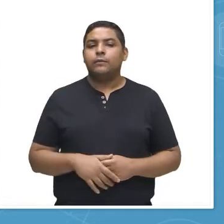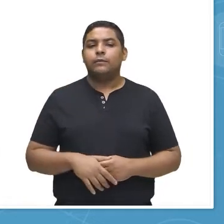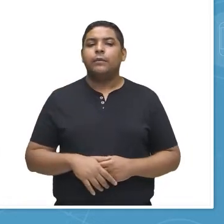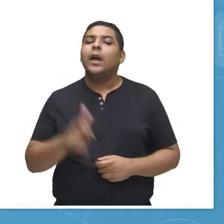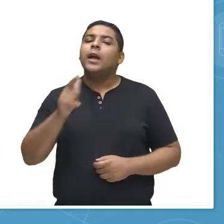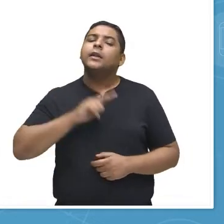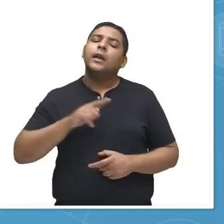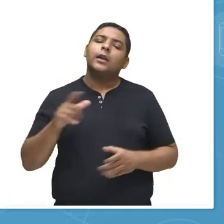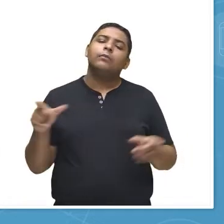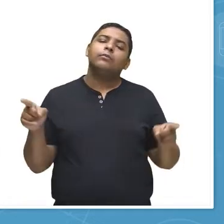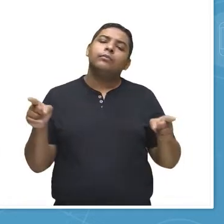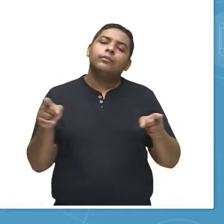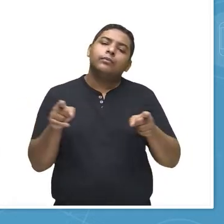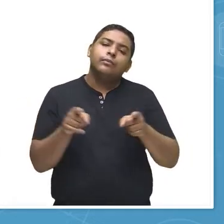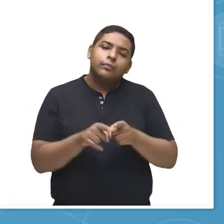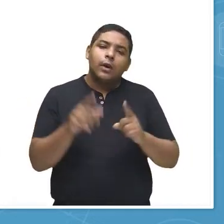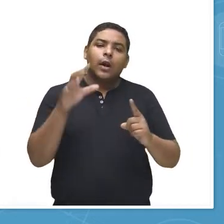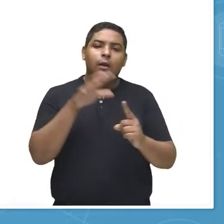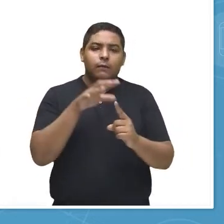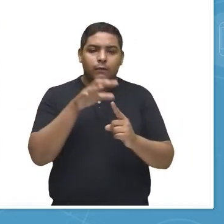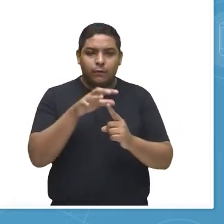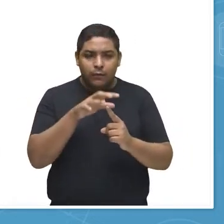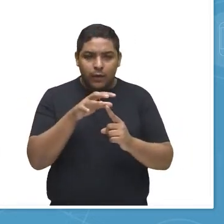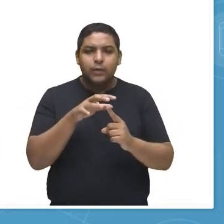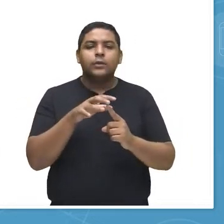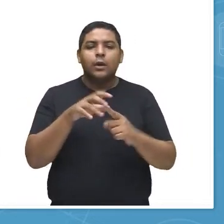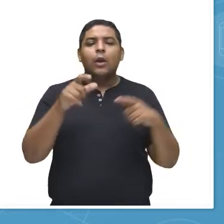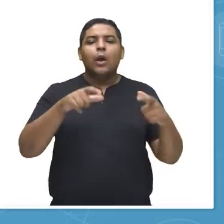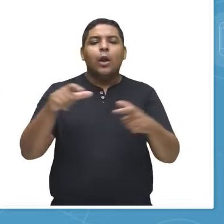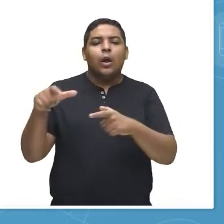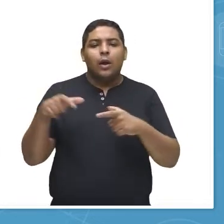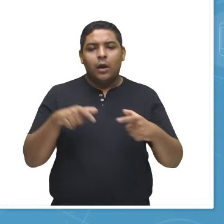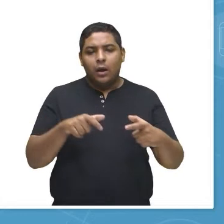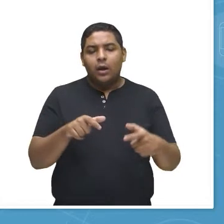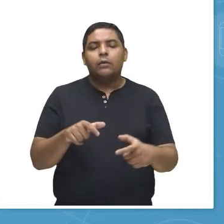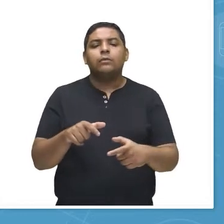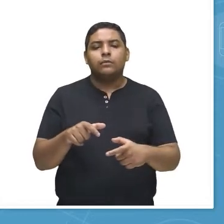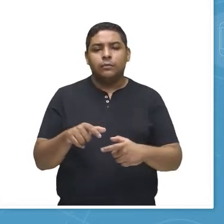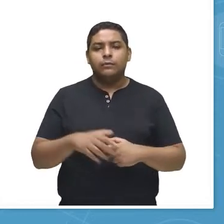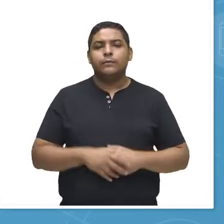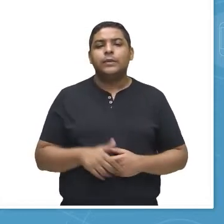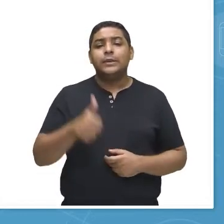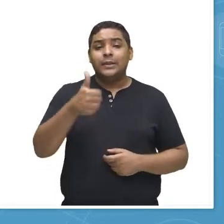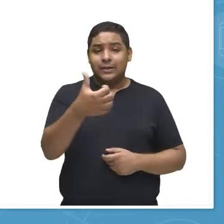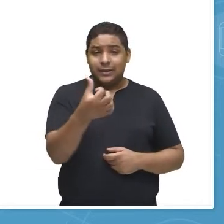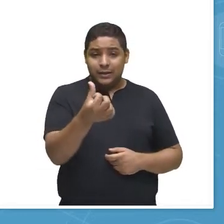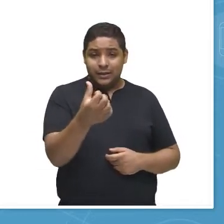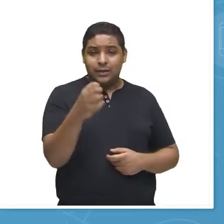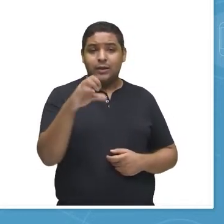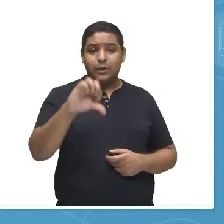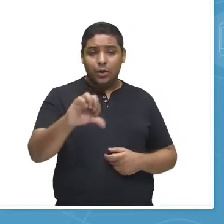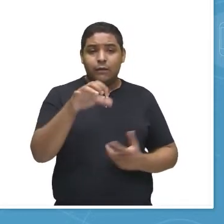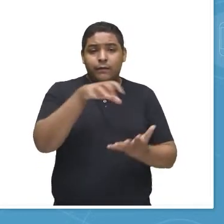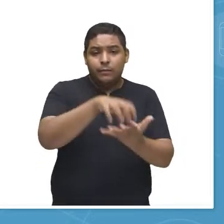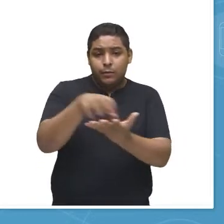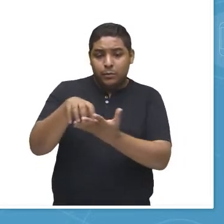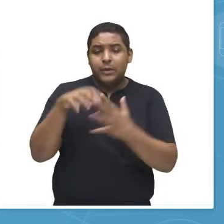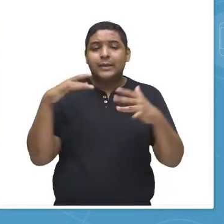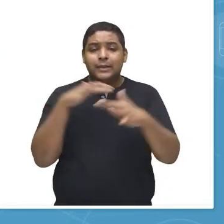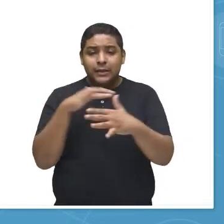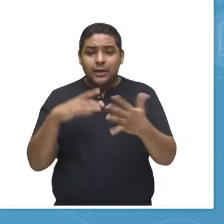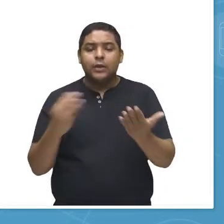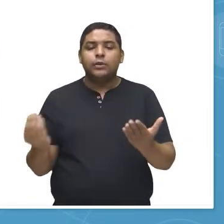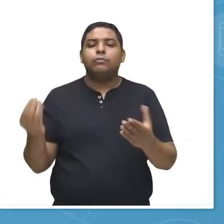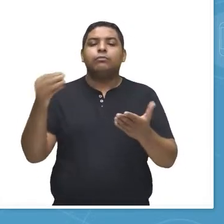menor influência que as capitais regionais. Nessa categoria temos 169 centros que estão